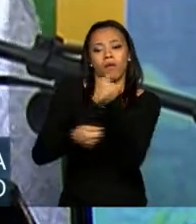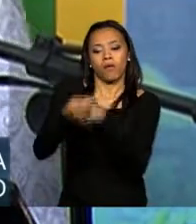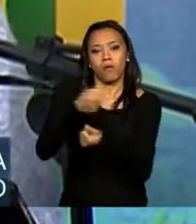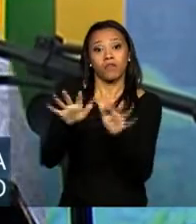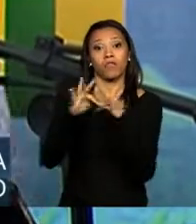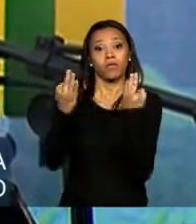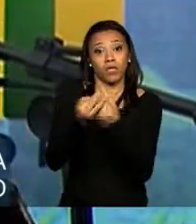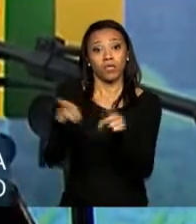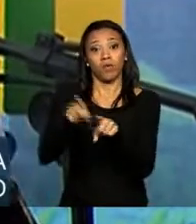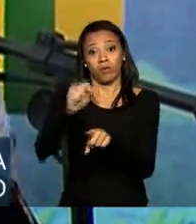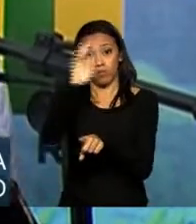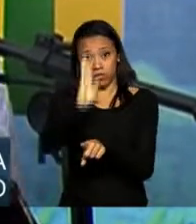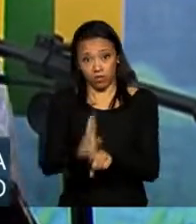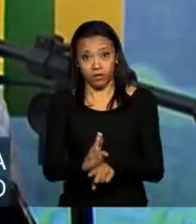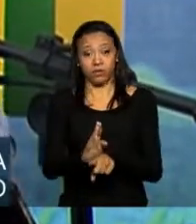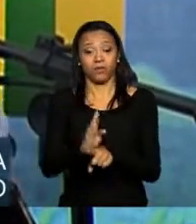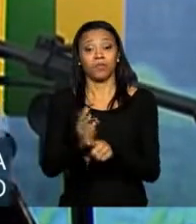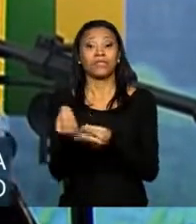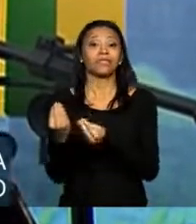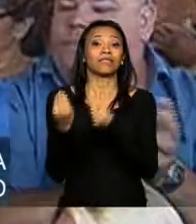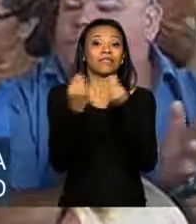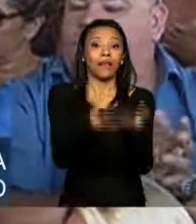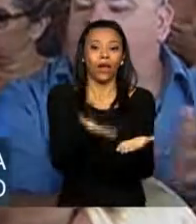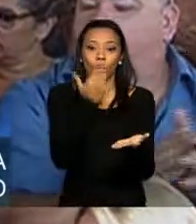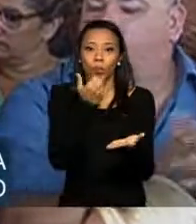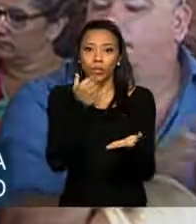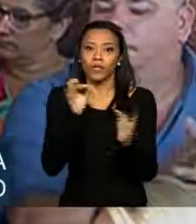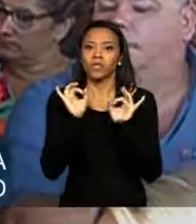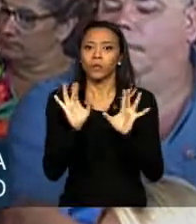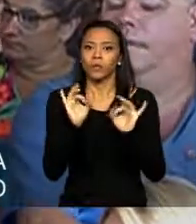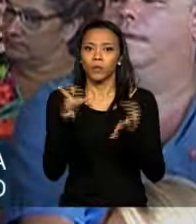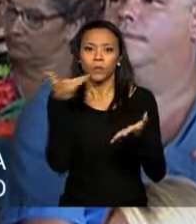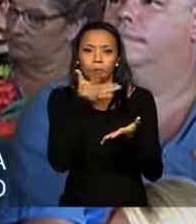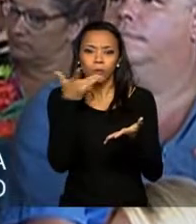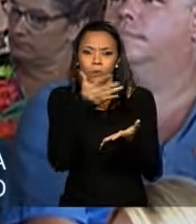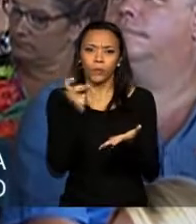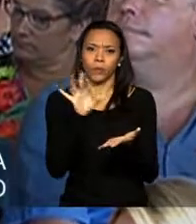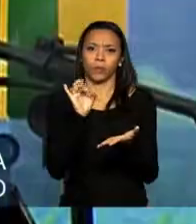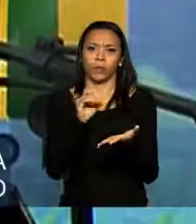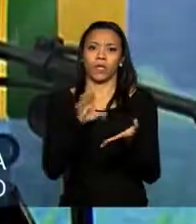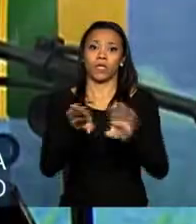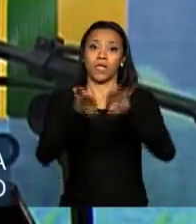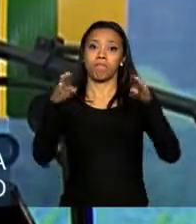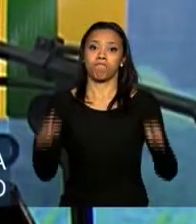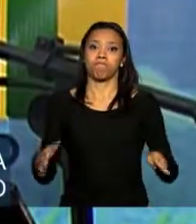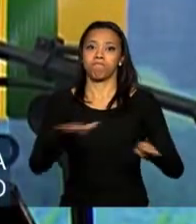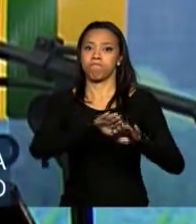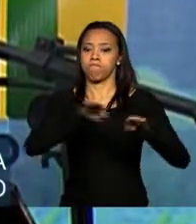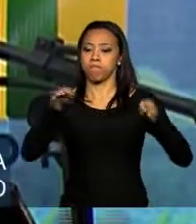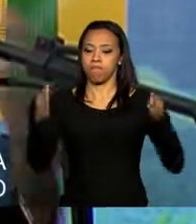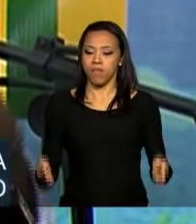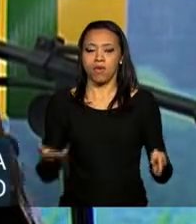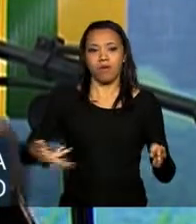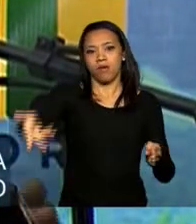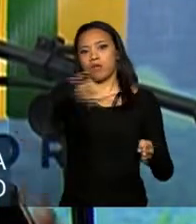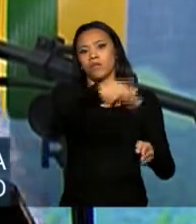para se colocar alimento de qualidade na mesa do povo brasileiro